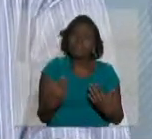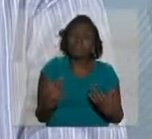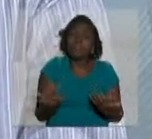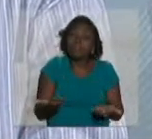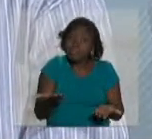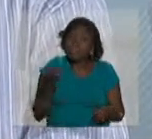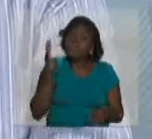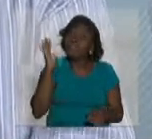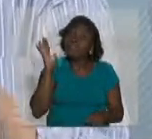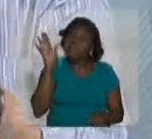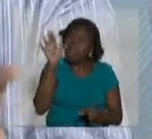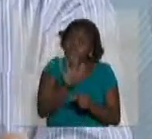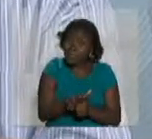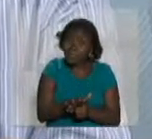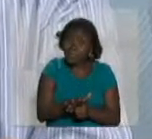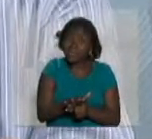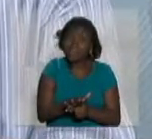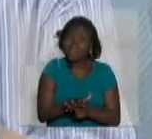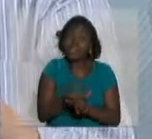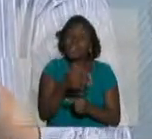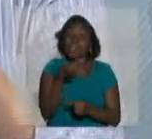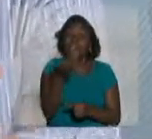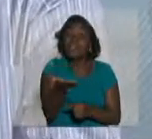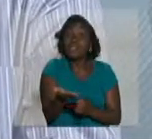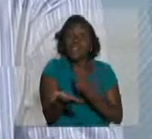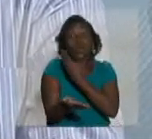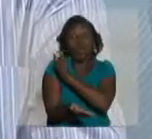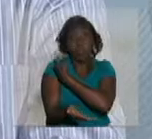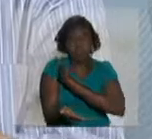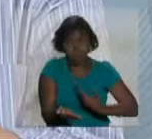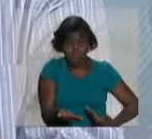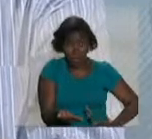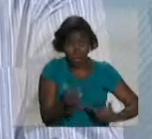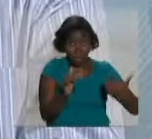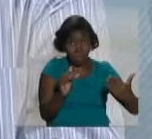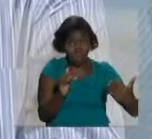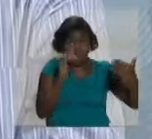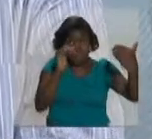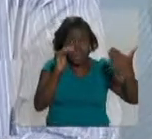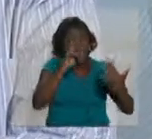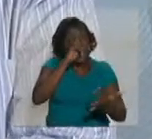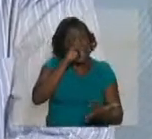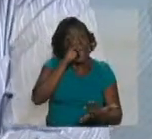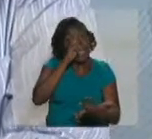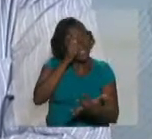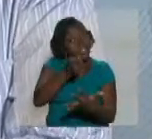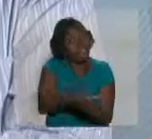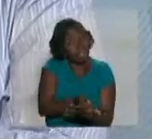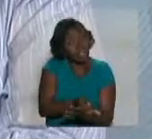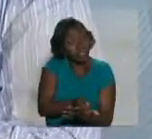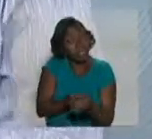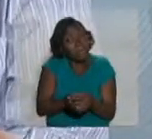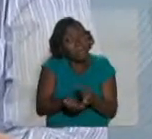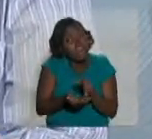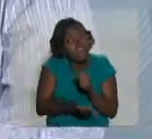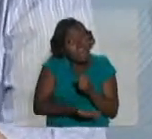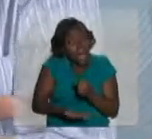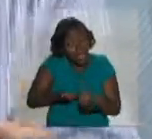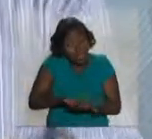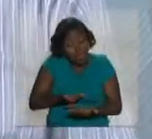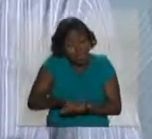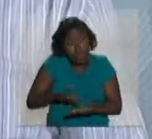para justamente ajudar o governante a tomar decisões com base em estudos já